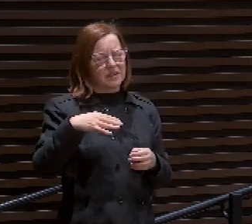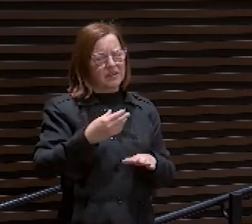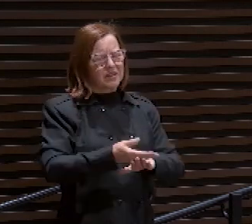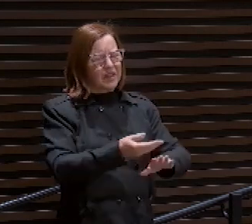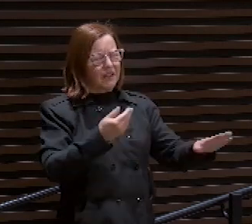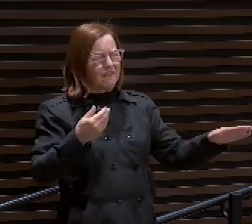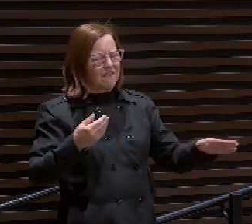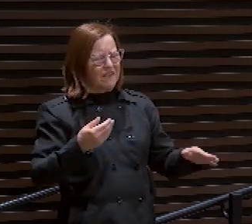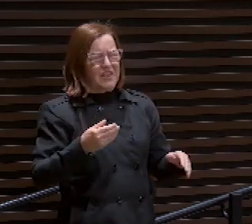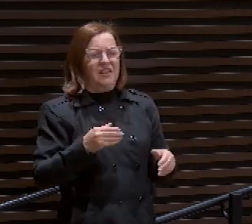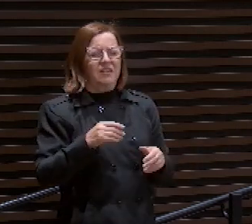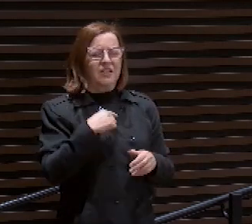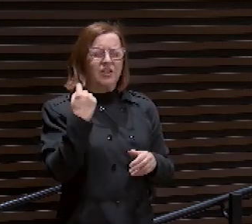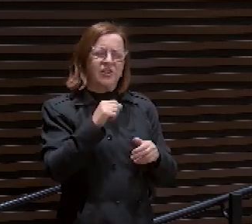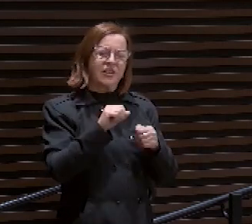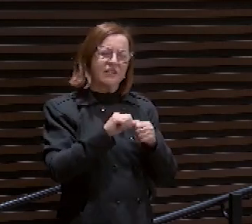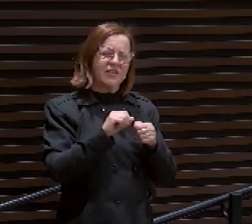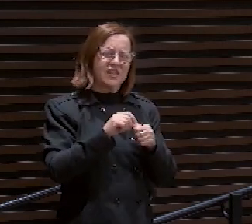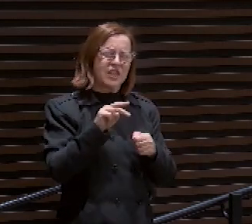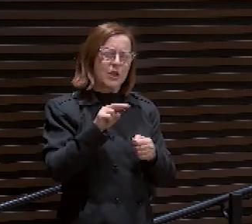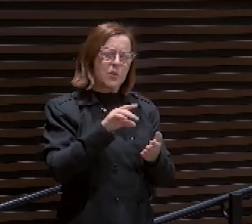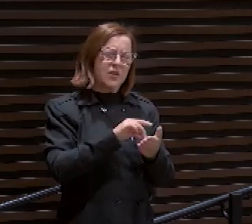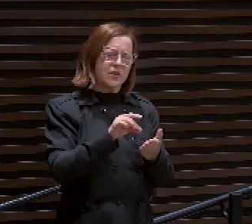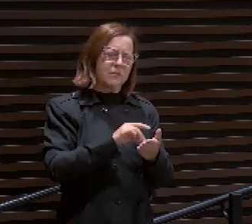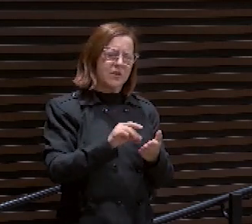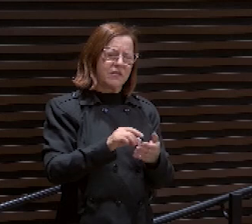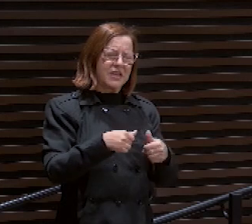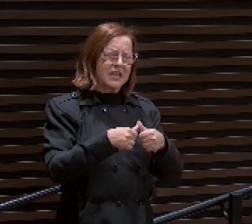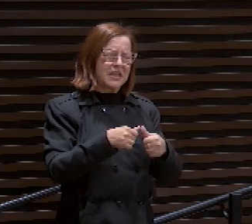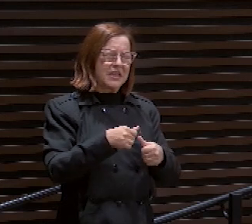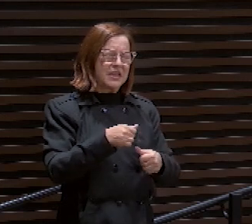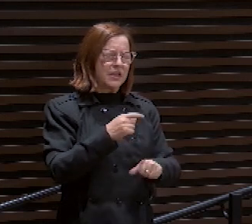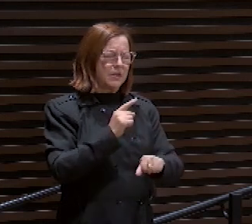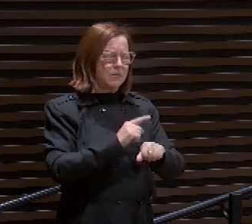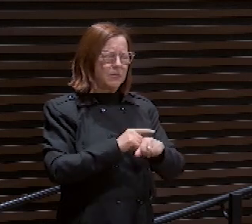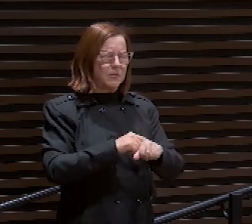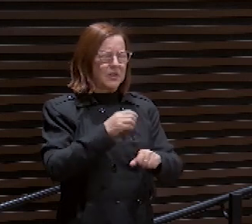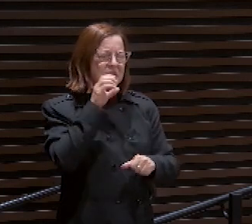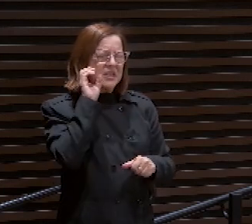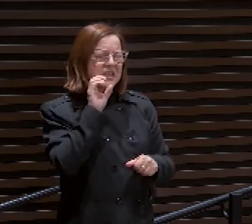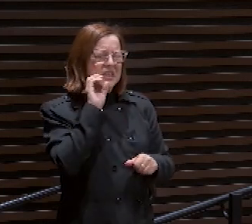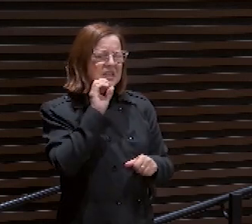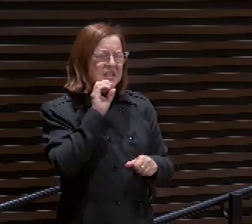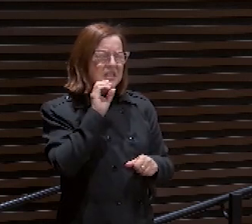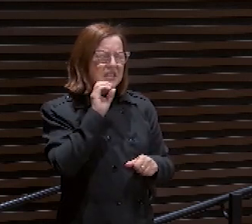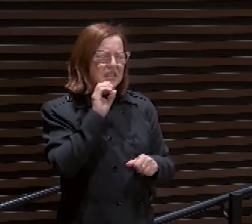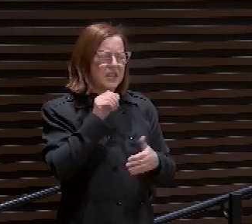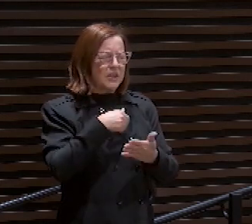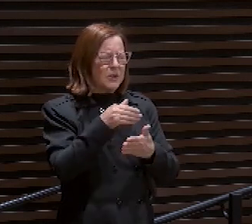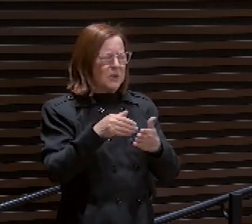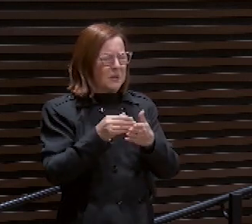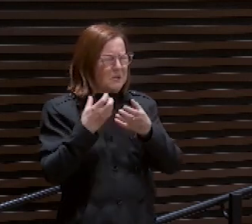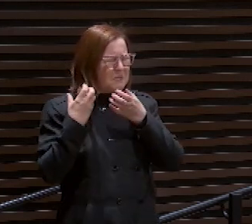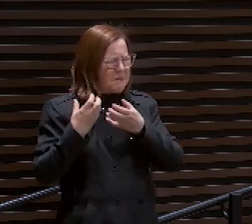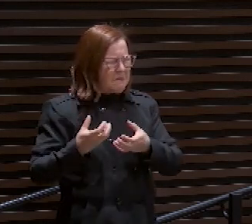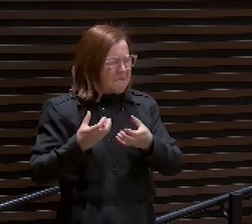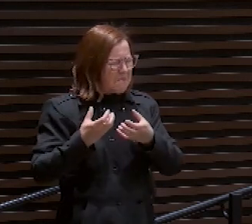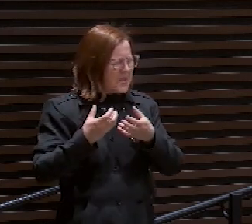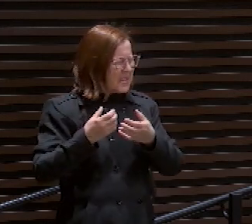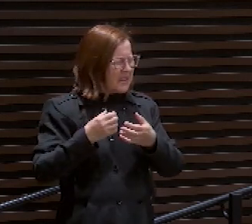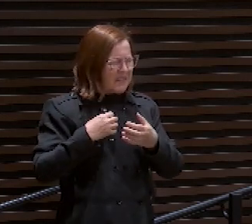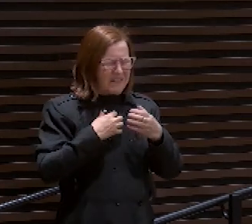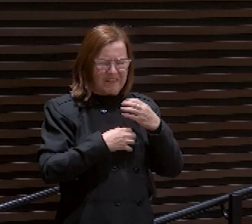inimigos. Que nesse momento de ceia, o Senhor tire de nós todo o peso, todo o fardo, todo o rancor, toda a